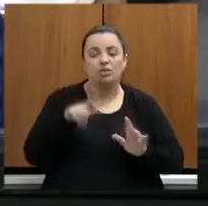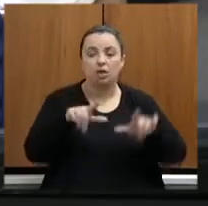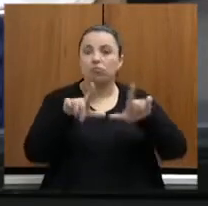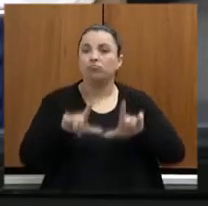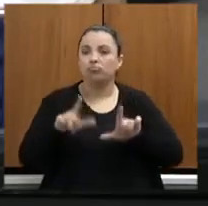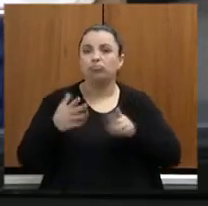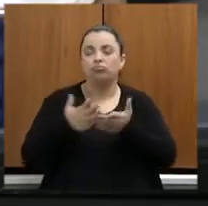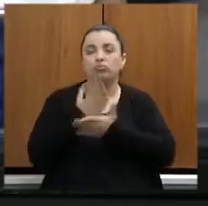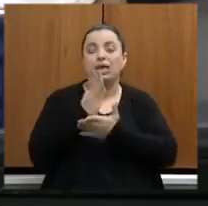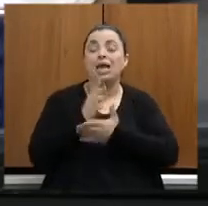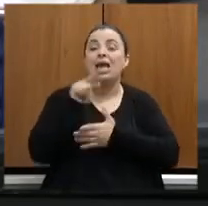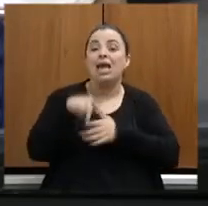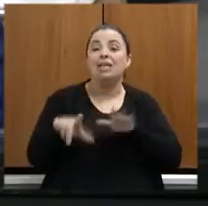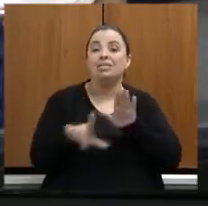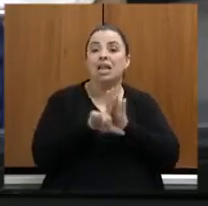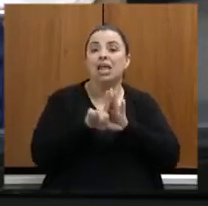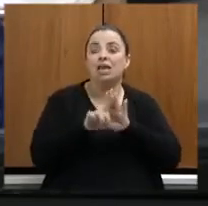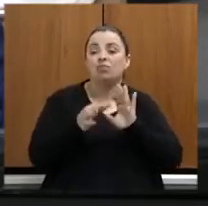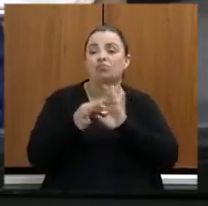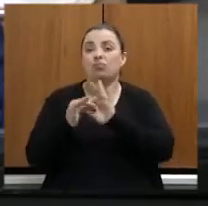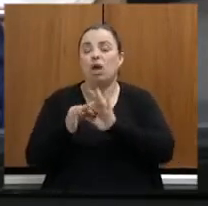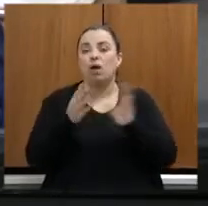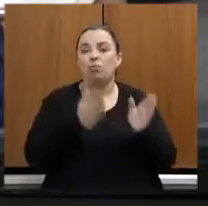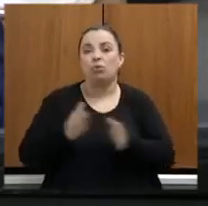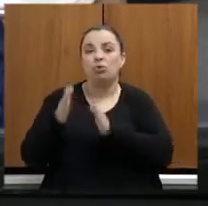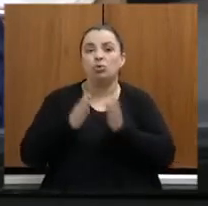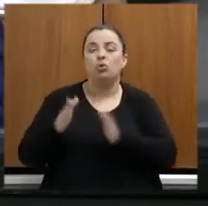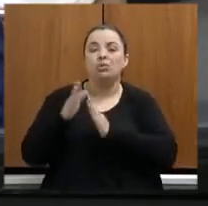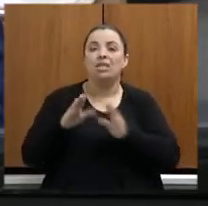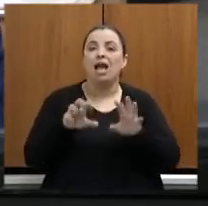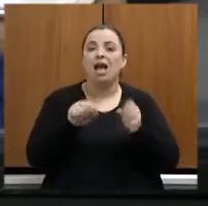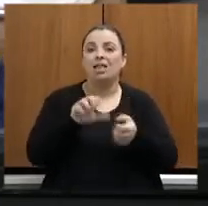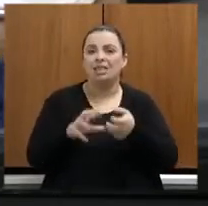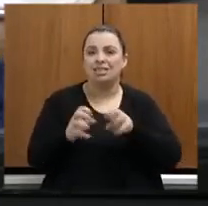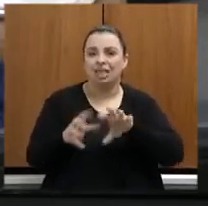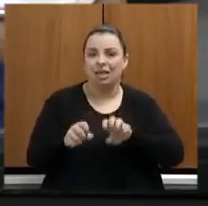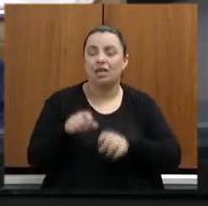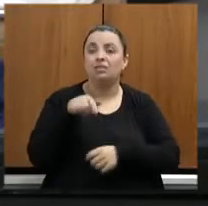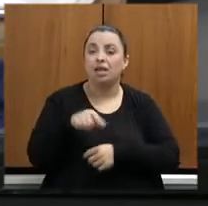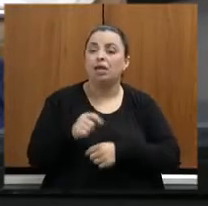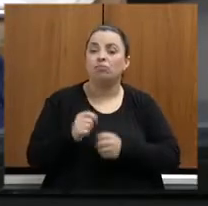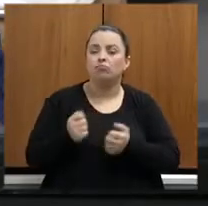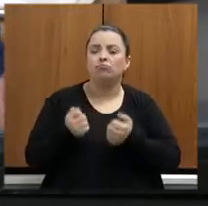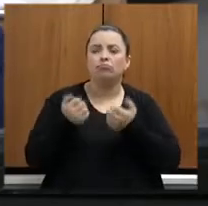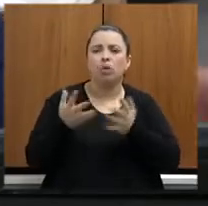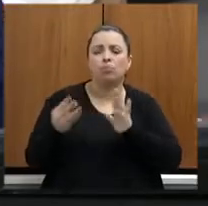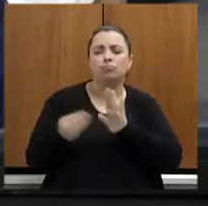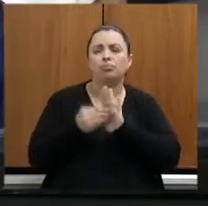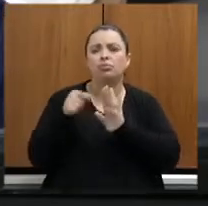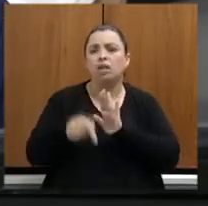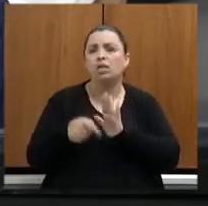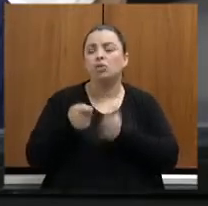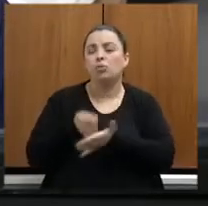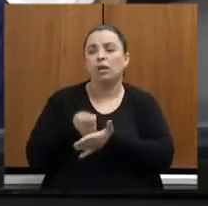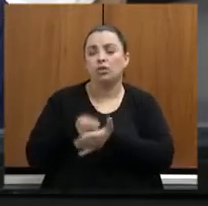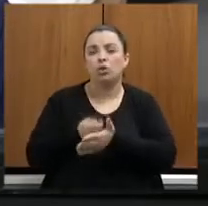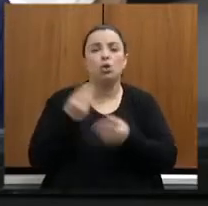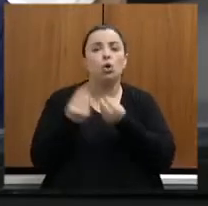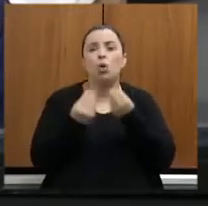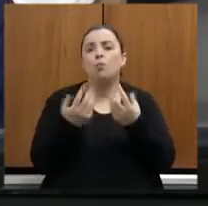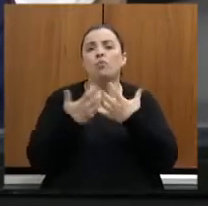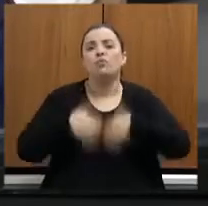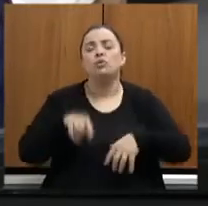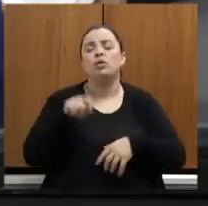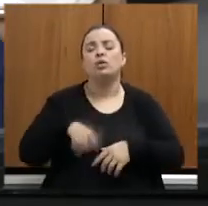lei que é vinculada à produção de produtos artesanais ela colocou essa obrigatoriedade como que funciona hoje no estado de Minas Gerais